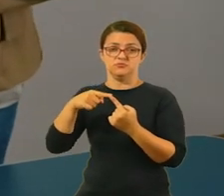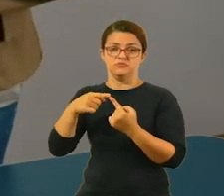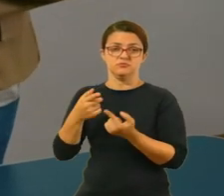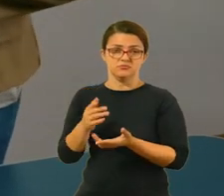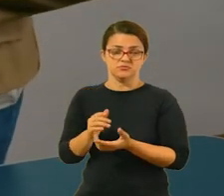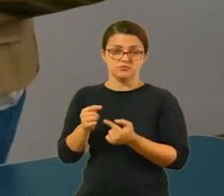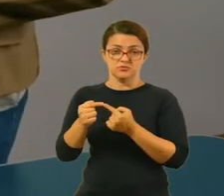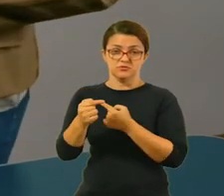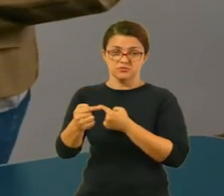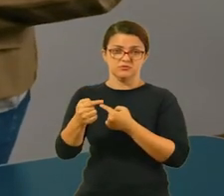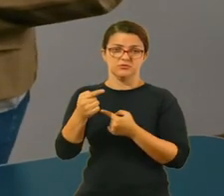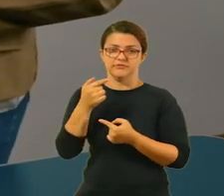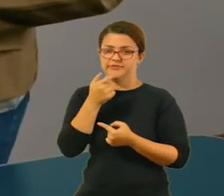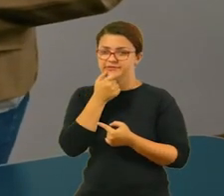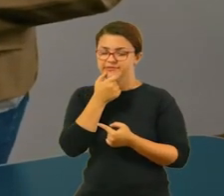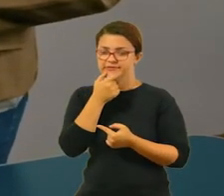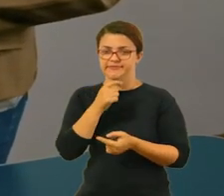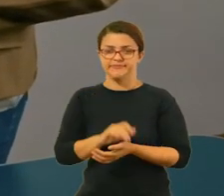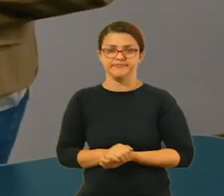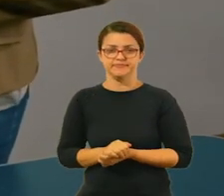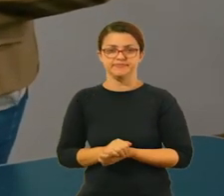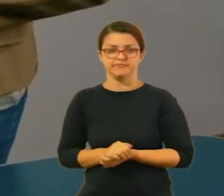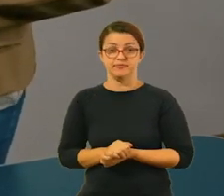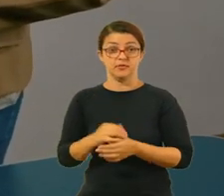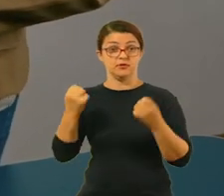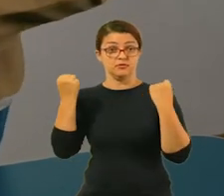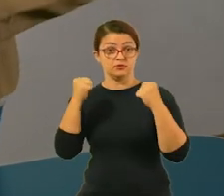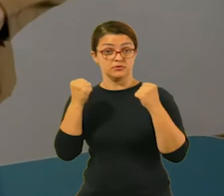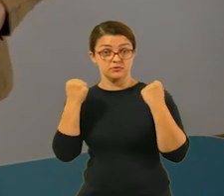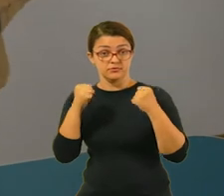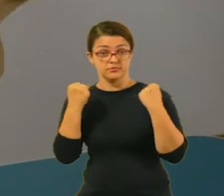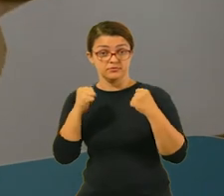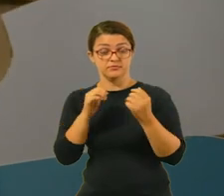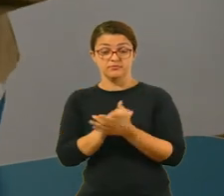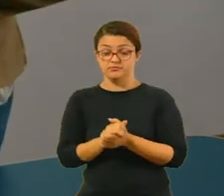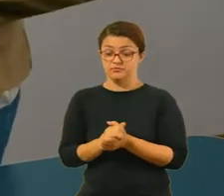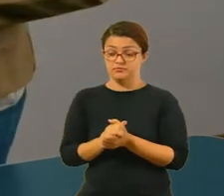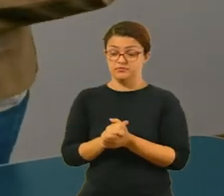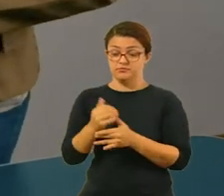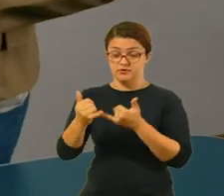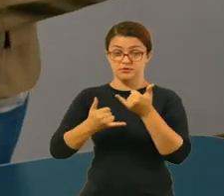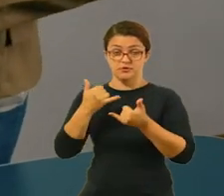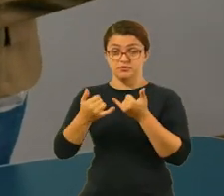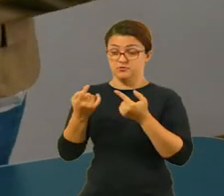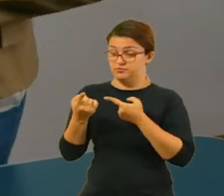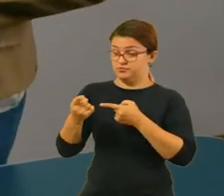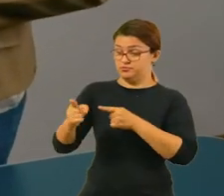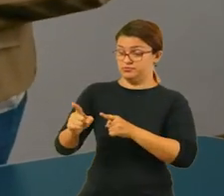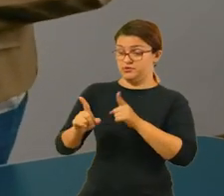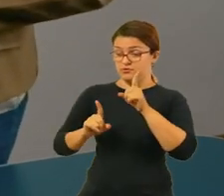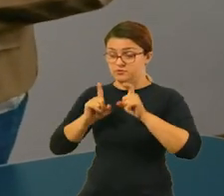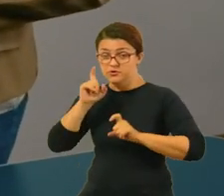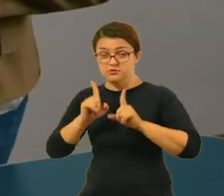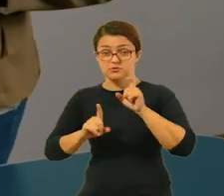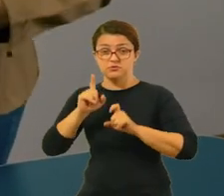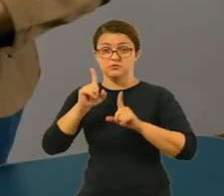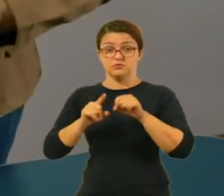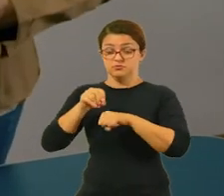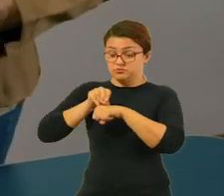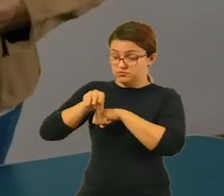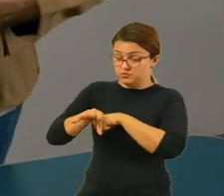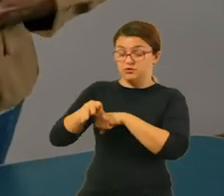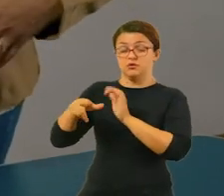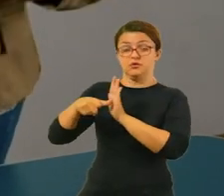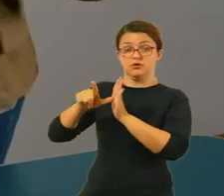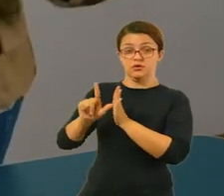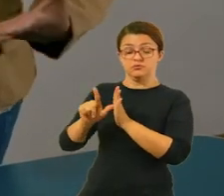de inglês para essa semana. Para a educação física, o professor propõe o desafio das expressões. É um jogo bem